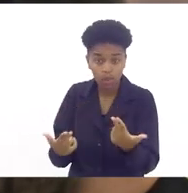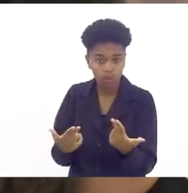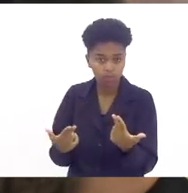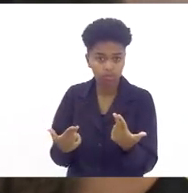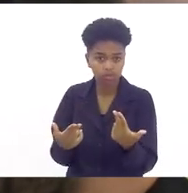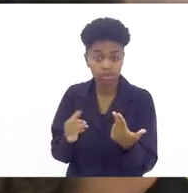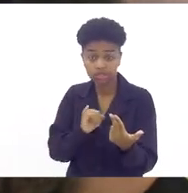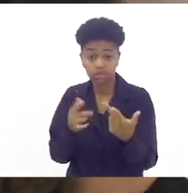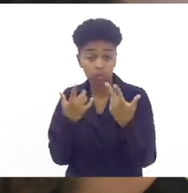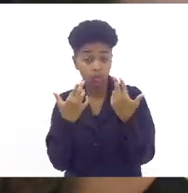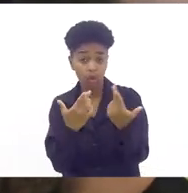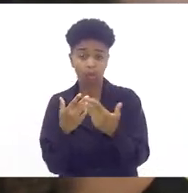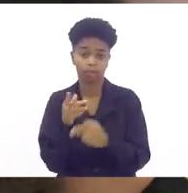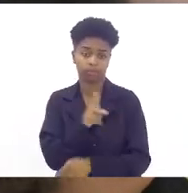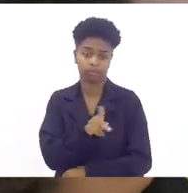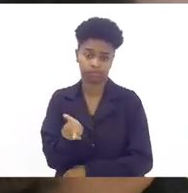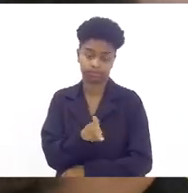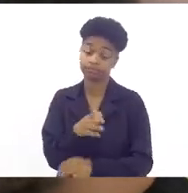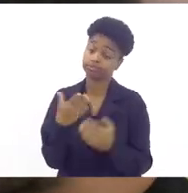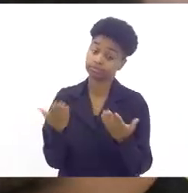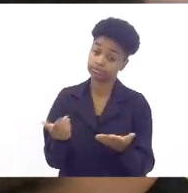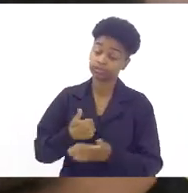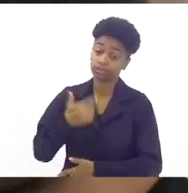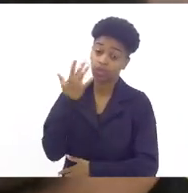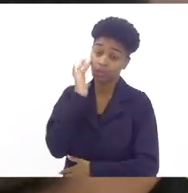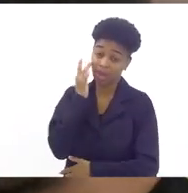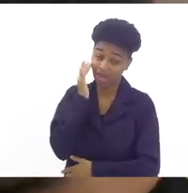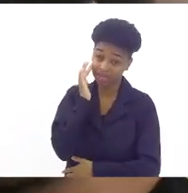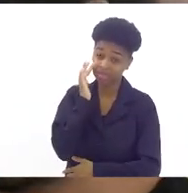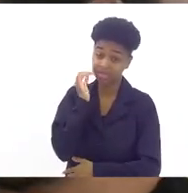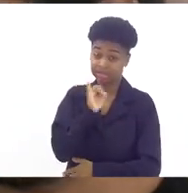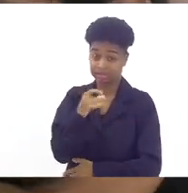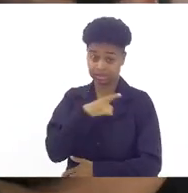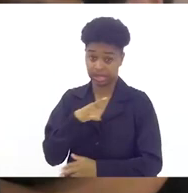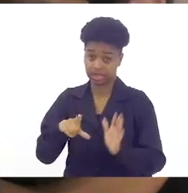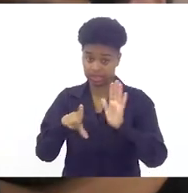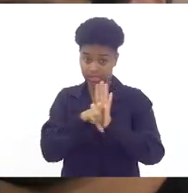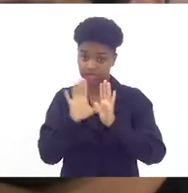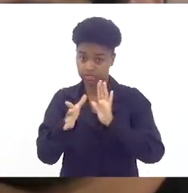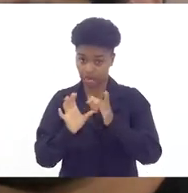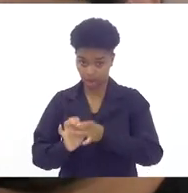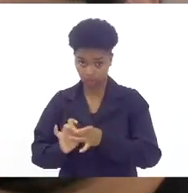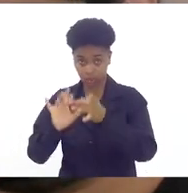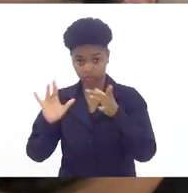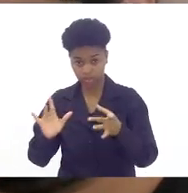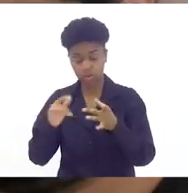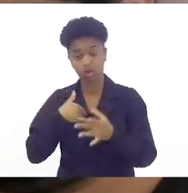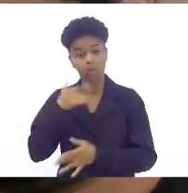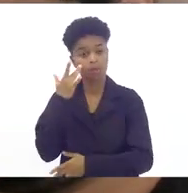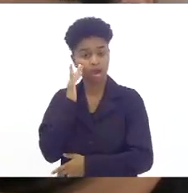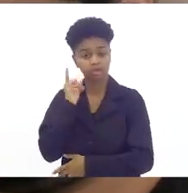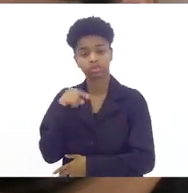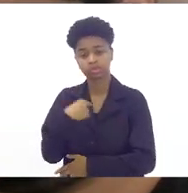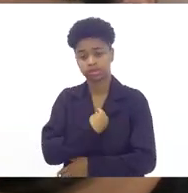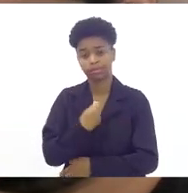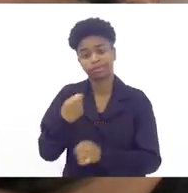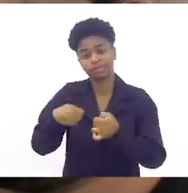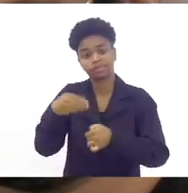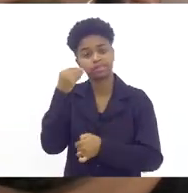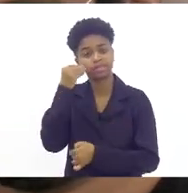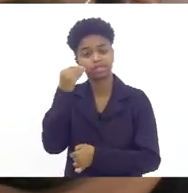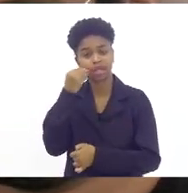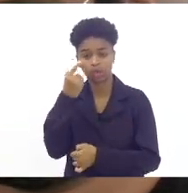função que o professor faz então eu acho que Como já existe uma lei autorizativa eu acho que a gente tem que tentar conseguir